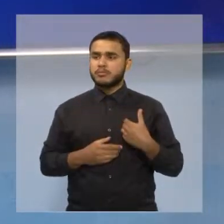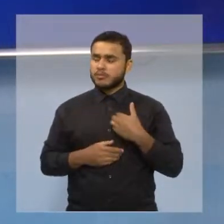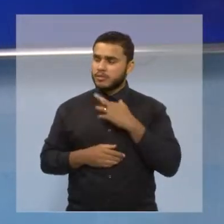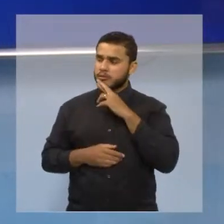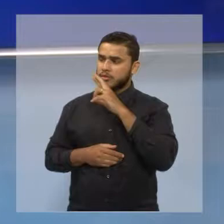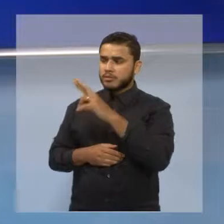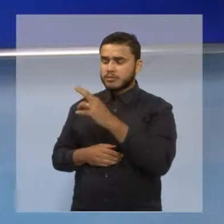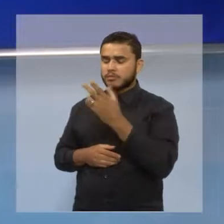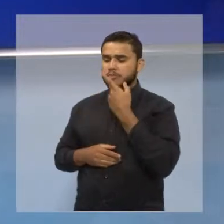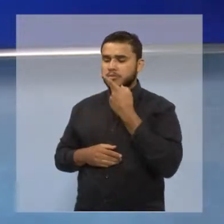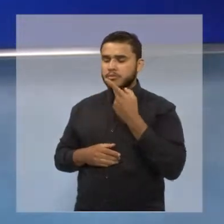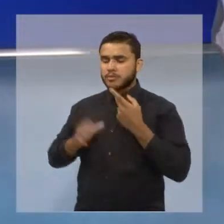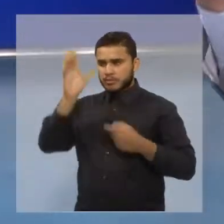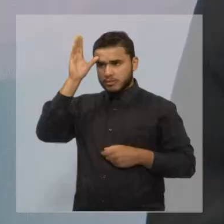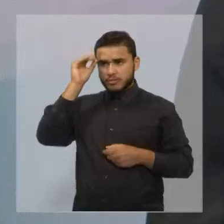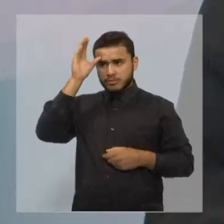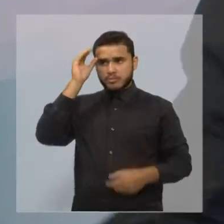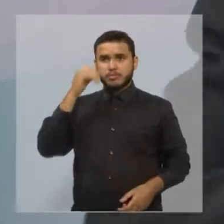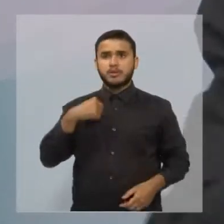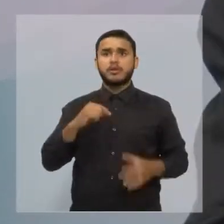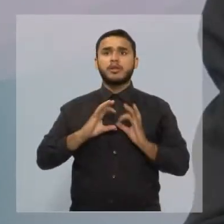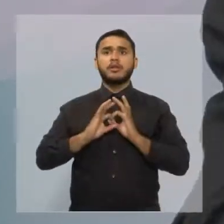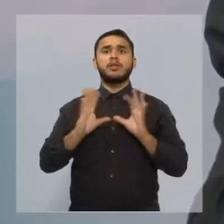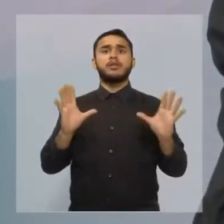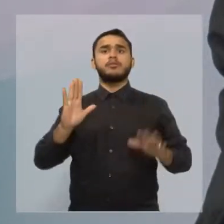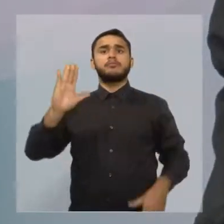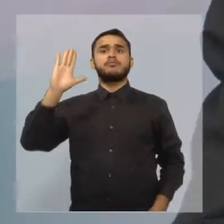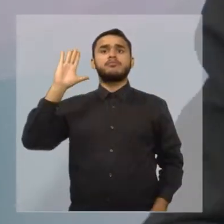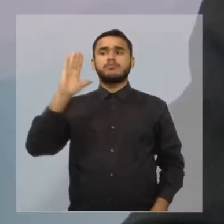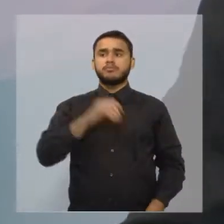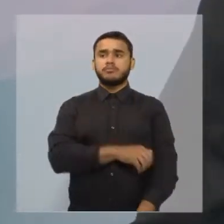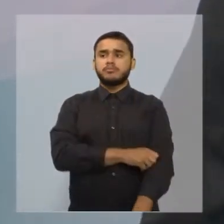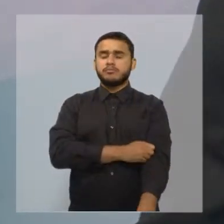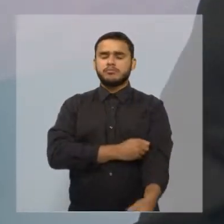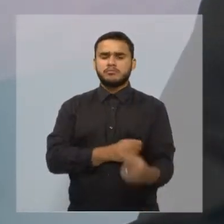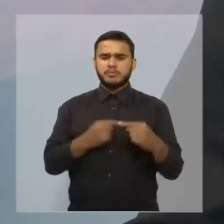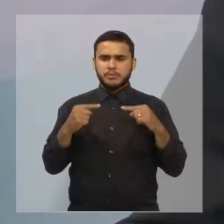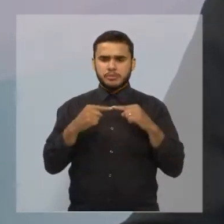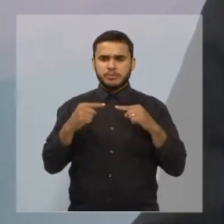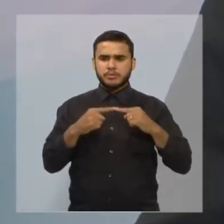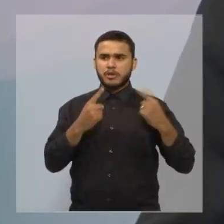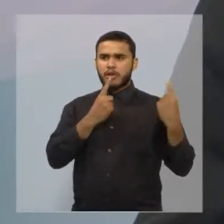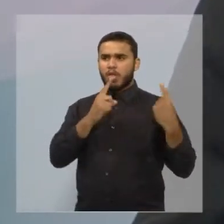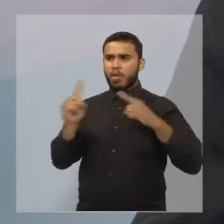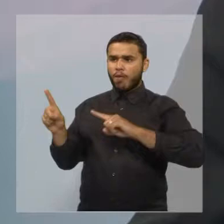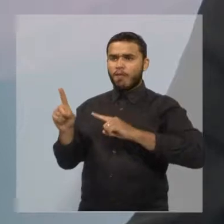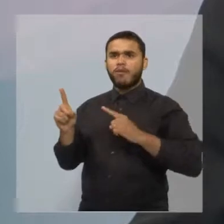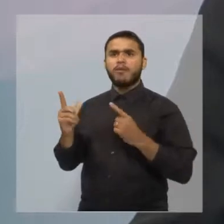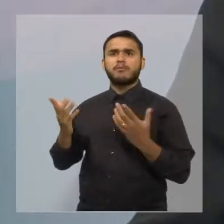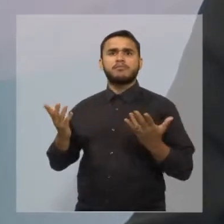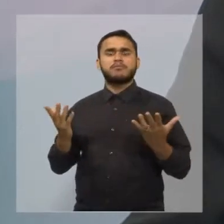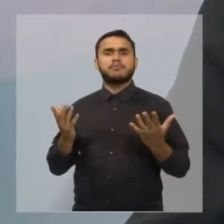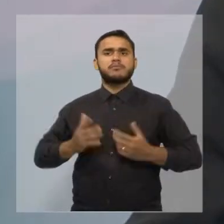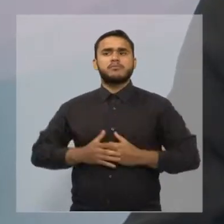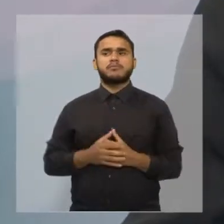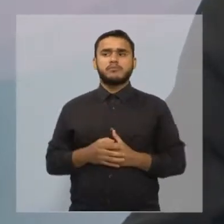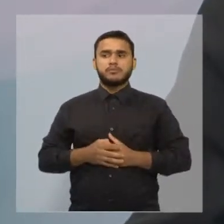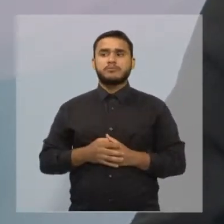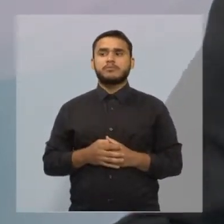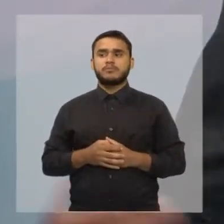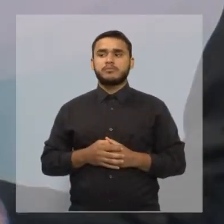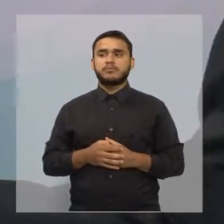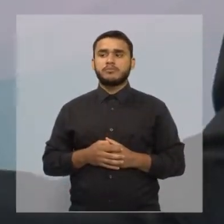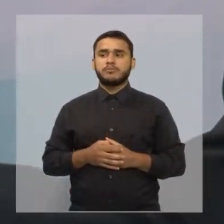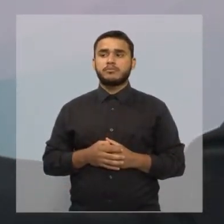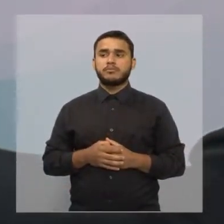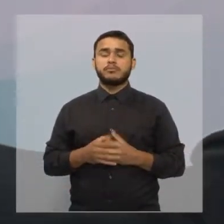que legitimamente eleito como o presidente da República pode se expressar? Sim. Onde é que está caracterizado a resistência? Pois então, suporte a liberdade